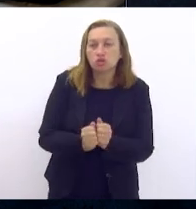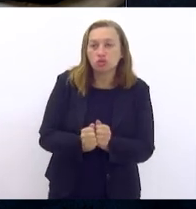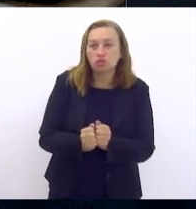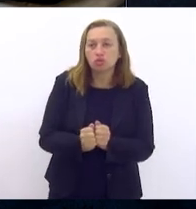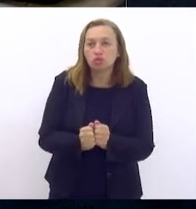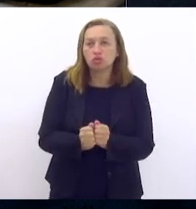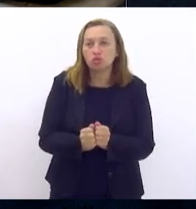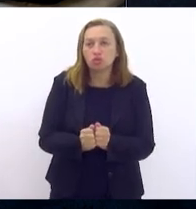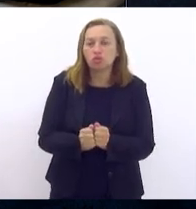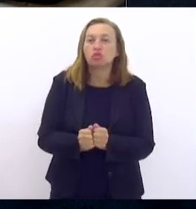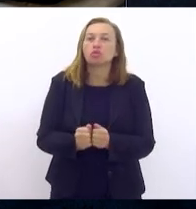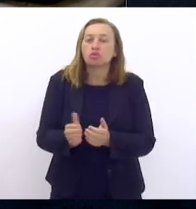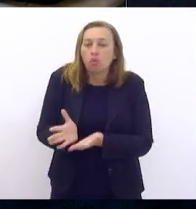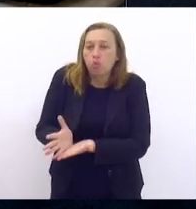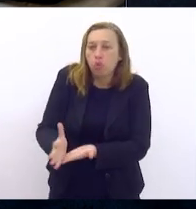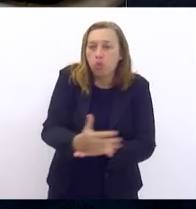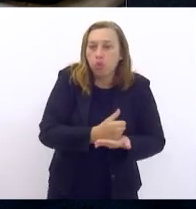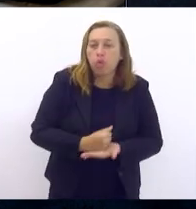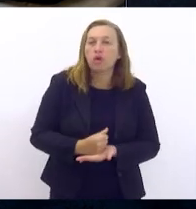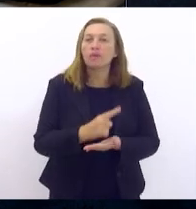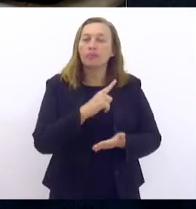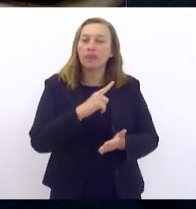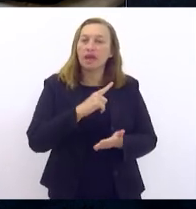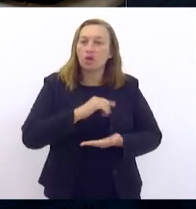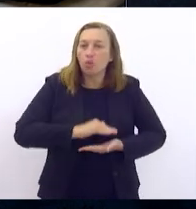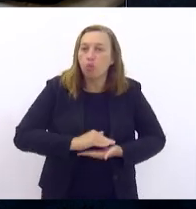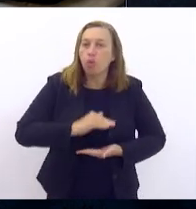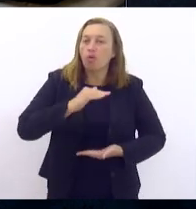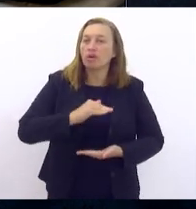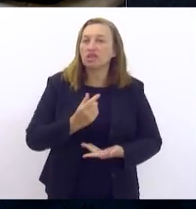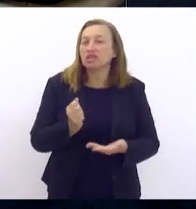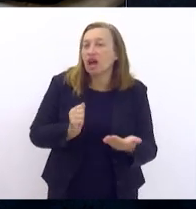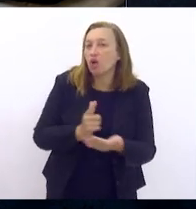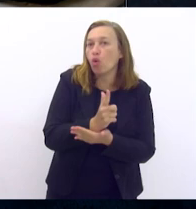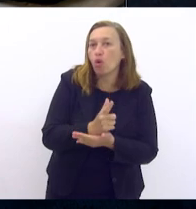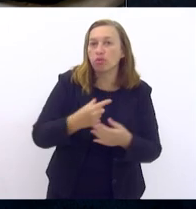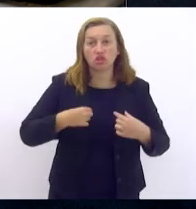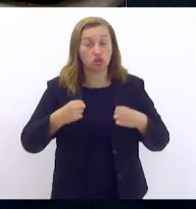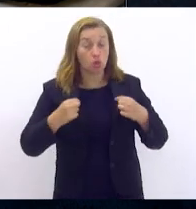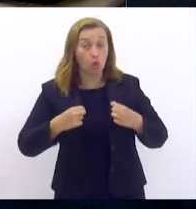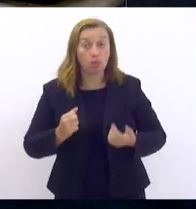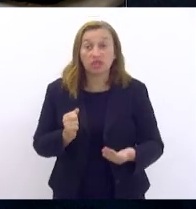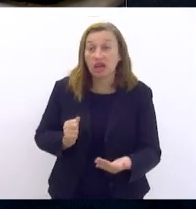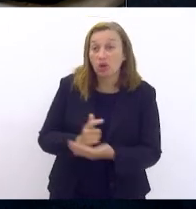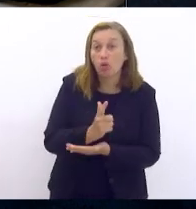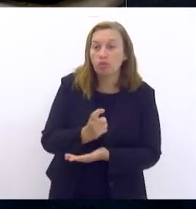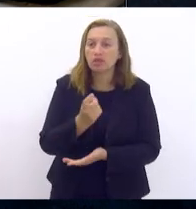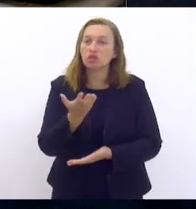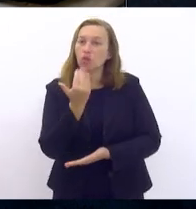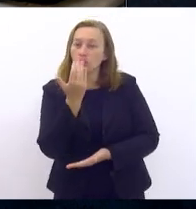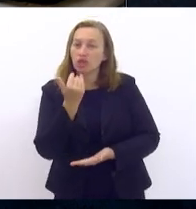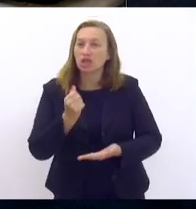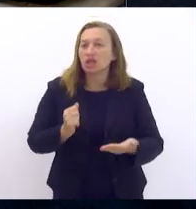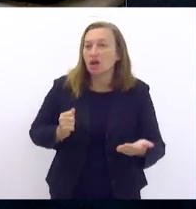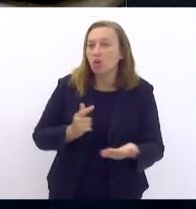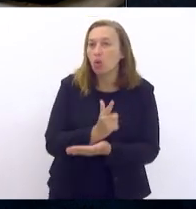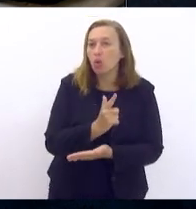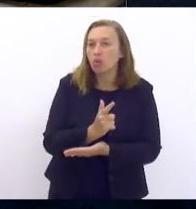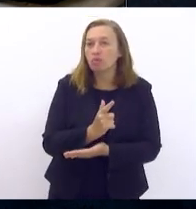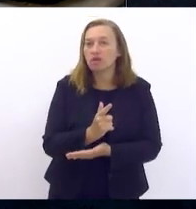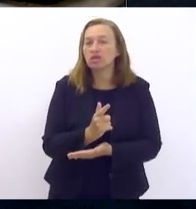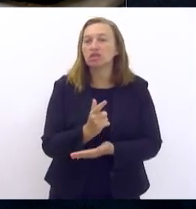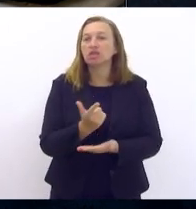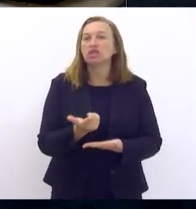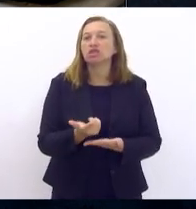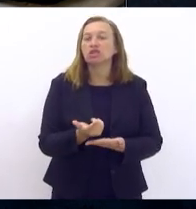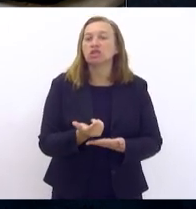um milhão daquela empresa gera o aumento da compra de uniformes da compra de alimento da compra de refeição